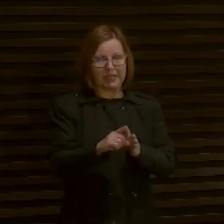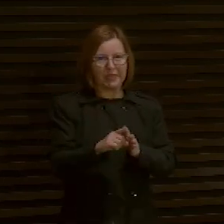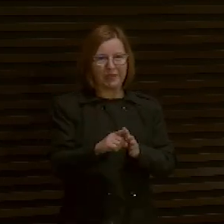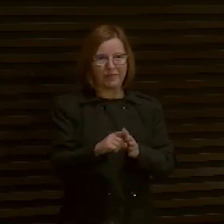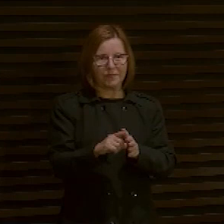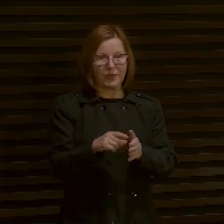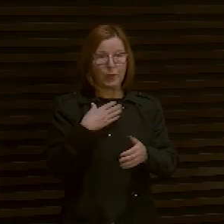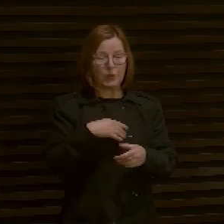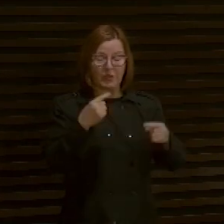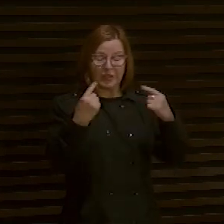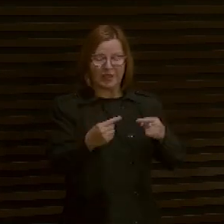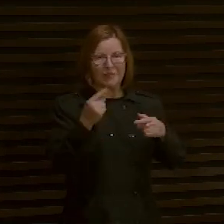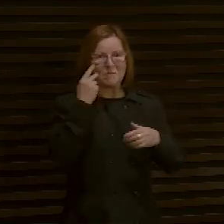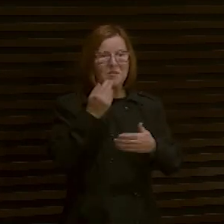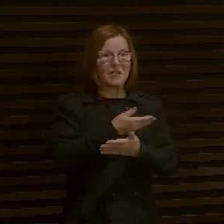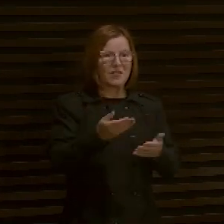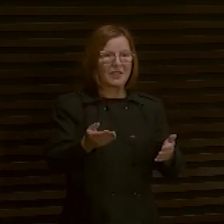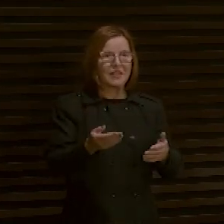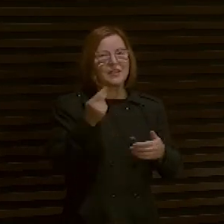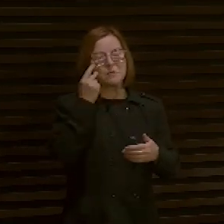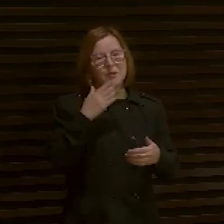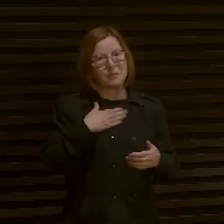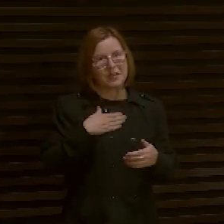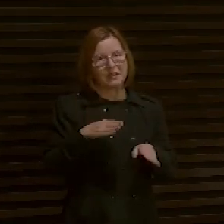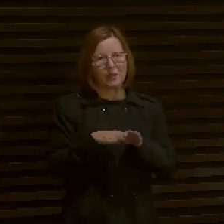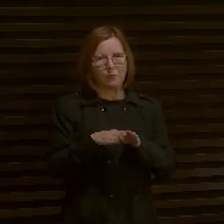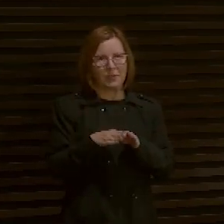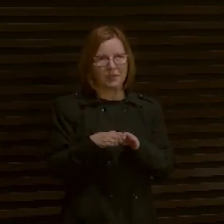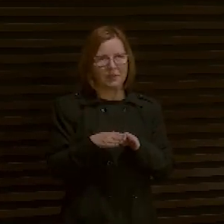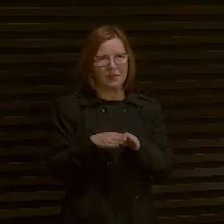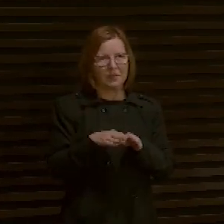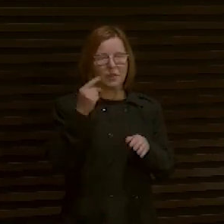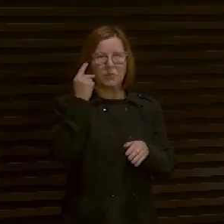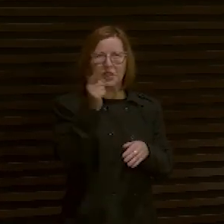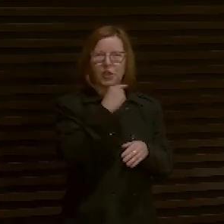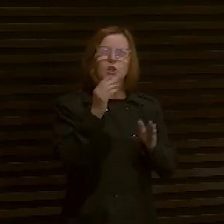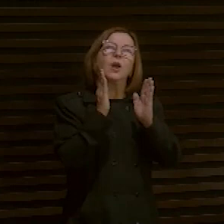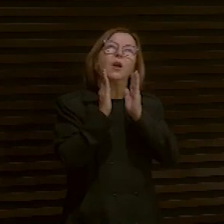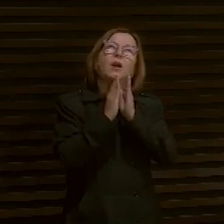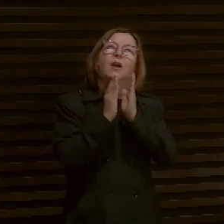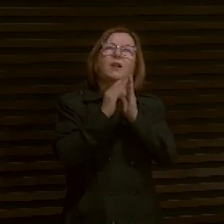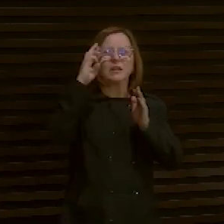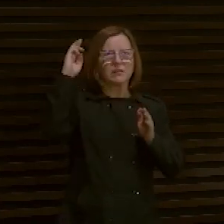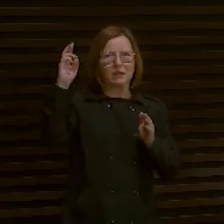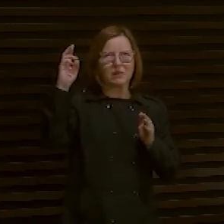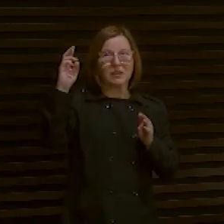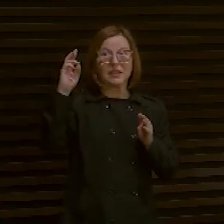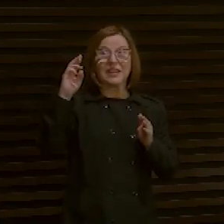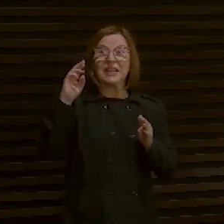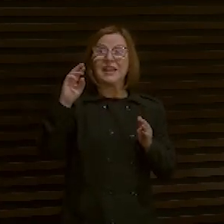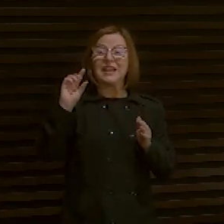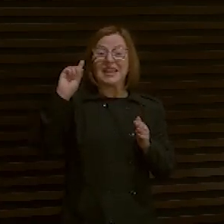para os irmãos e para mim também. Para que a gente ore para o Senhor, para que o Senhor coloque pessoas que nós convivemos no nosso